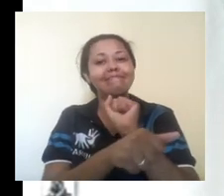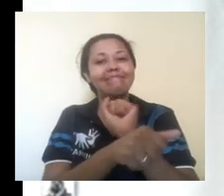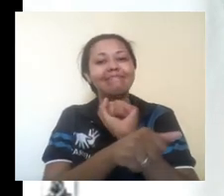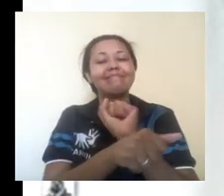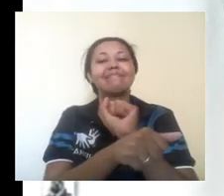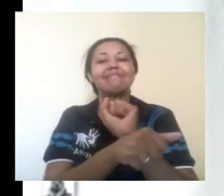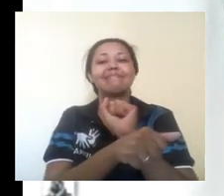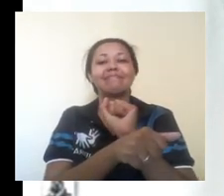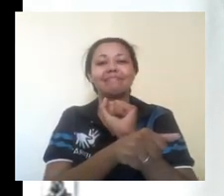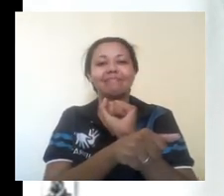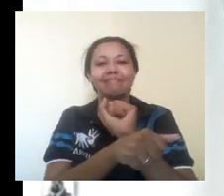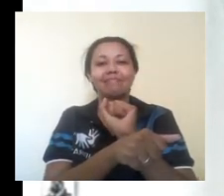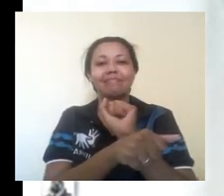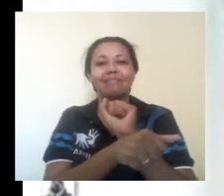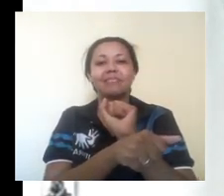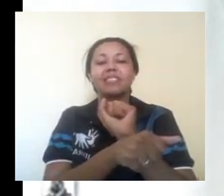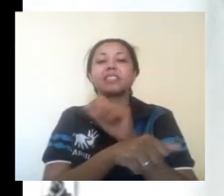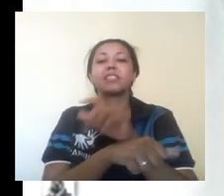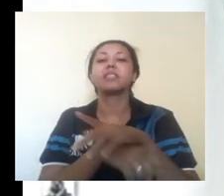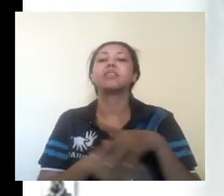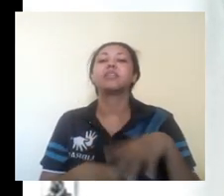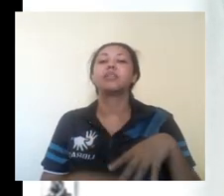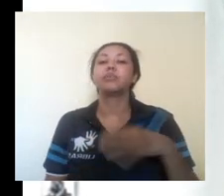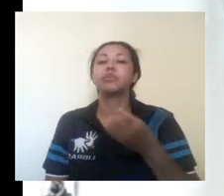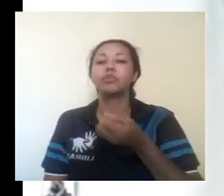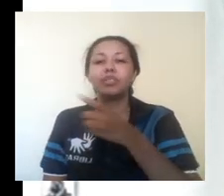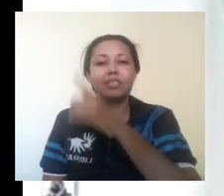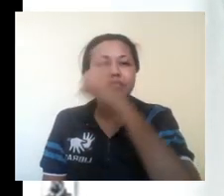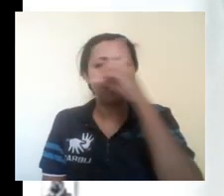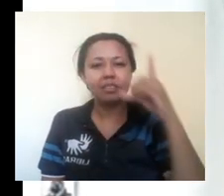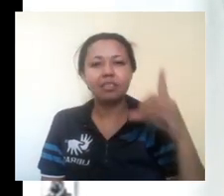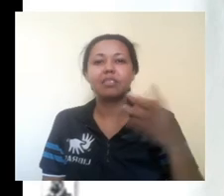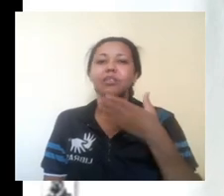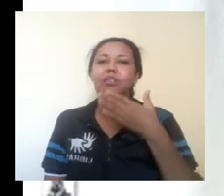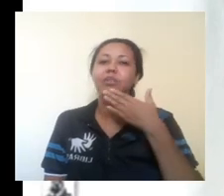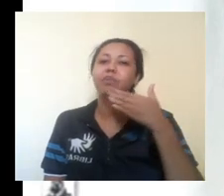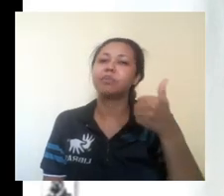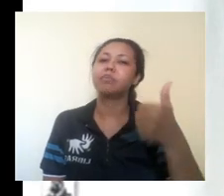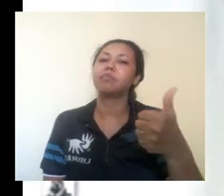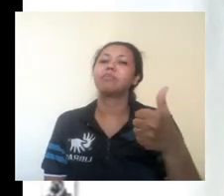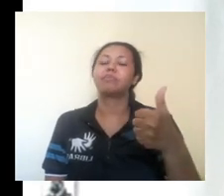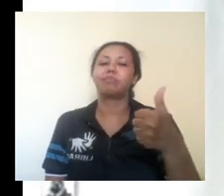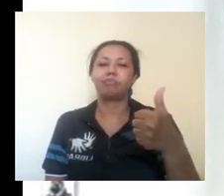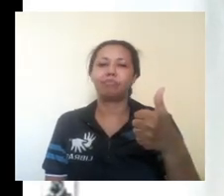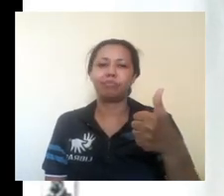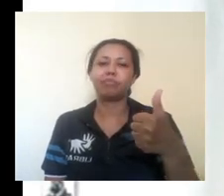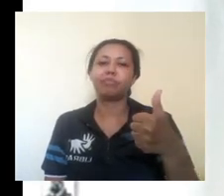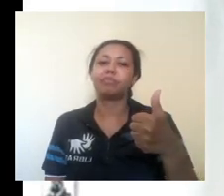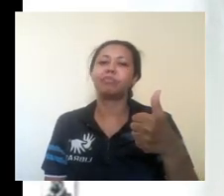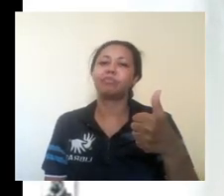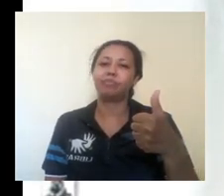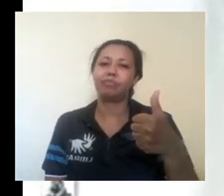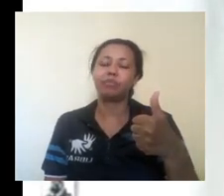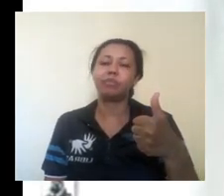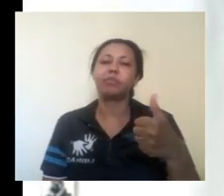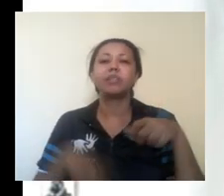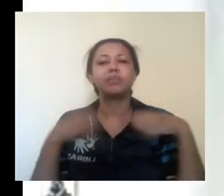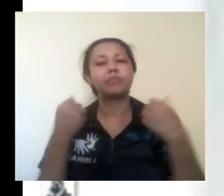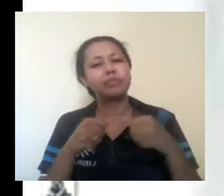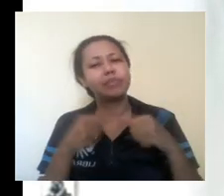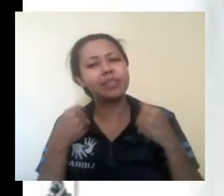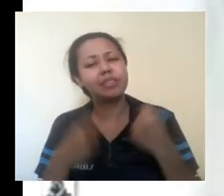dias são maus, as notícias são ruins, né? Mas é possível que a gente consiga fazer esse caminho